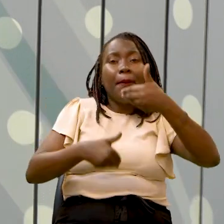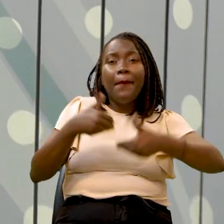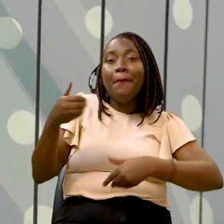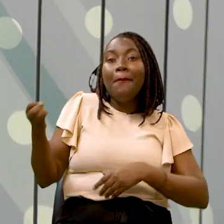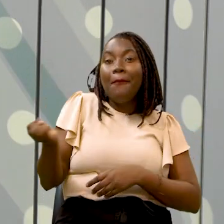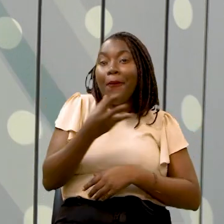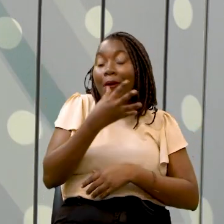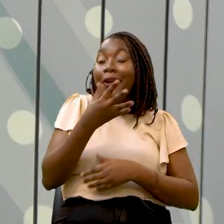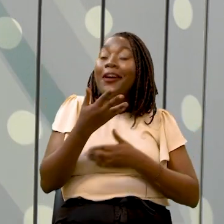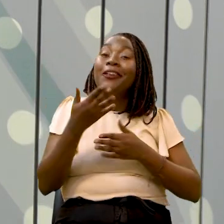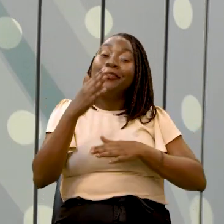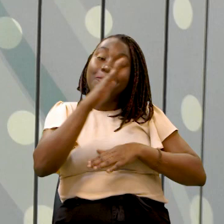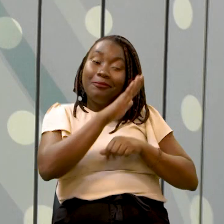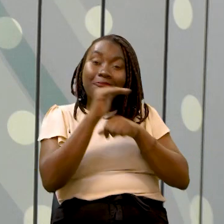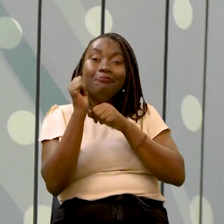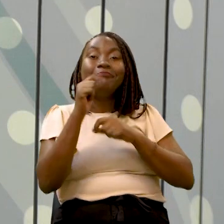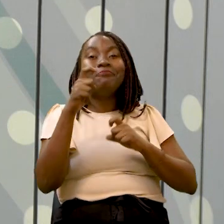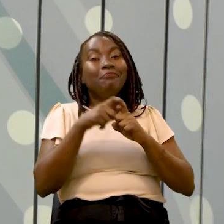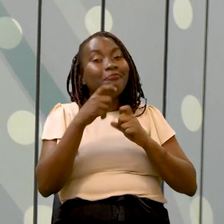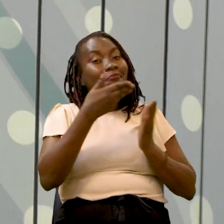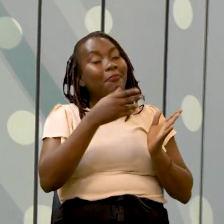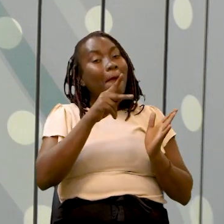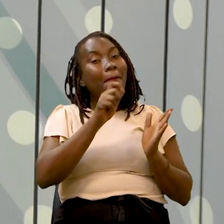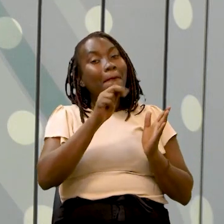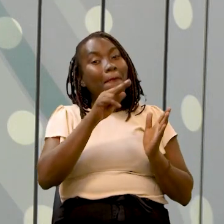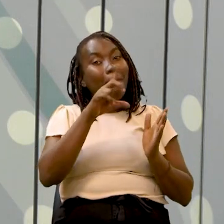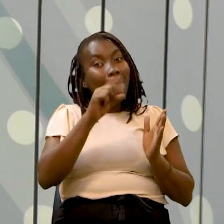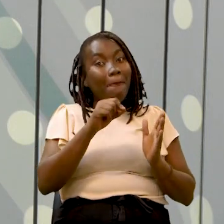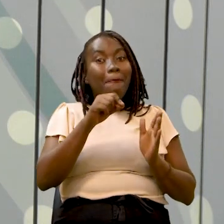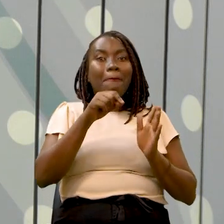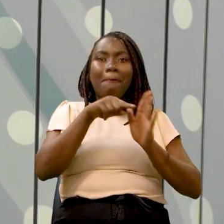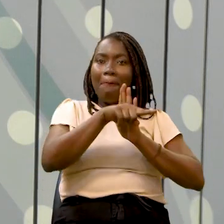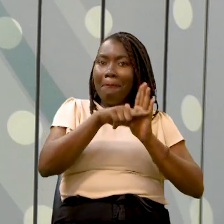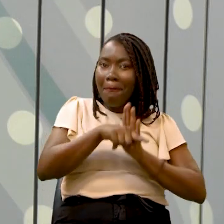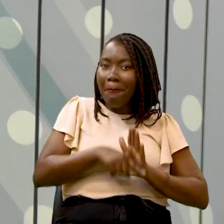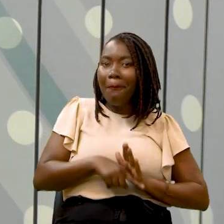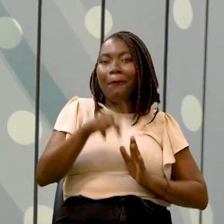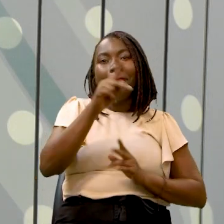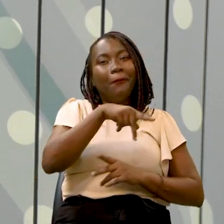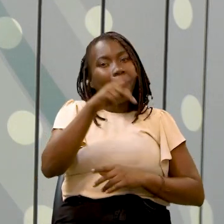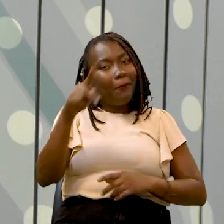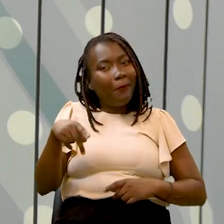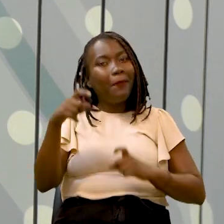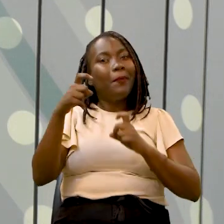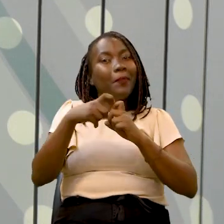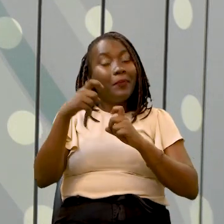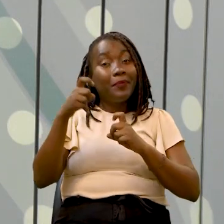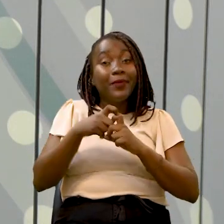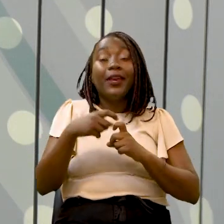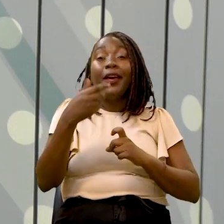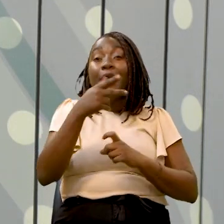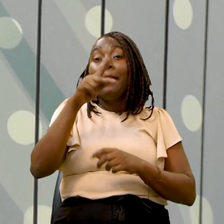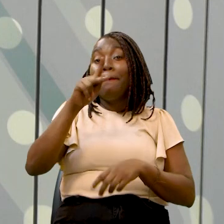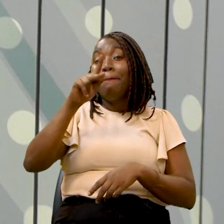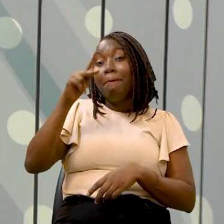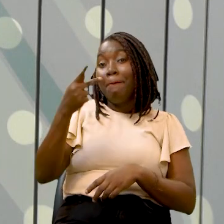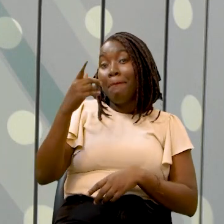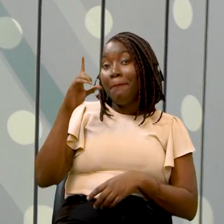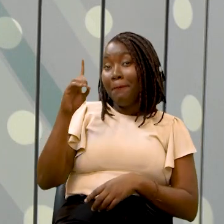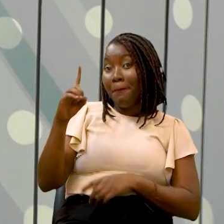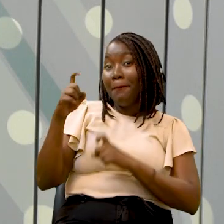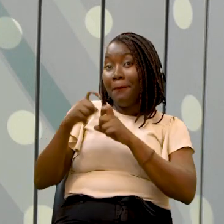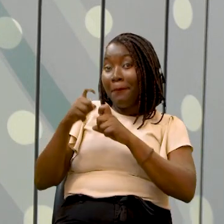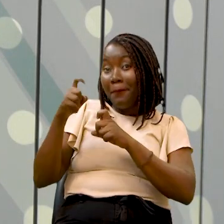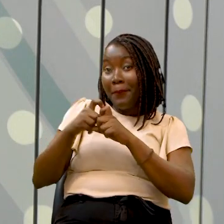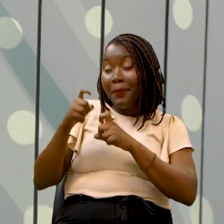Pizão, oncologista, pesquisador e professor universitário. Paulo é PhD em Medicina pela